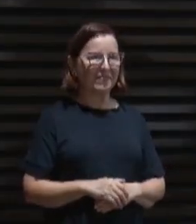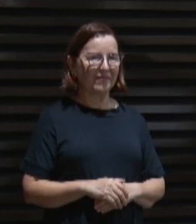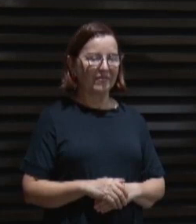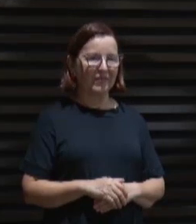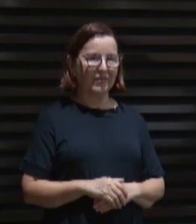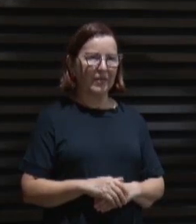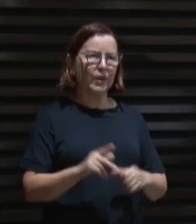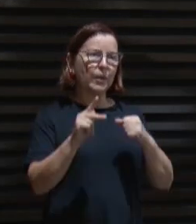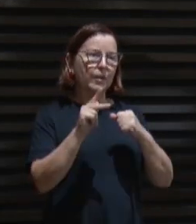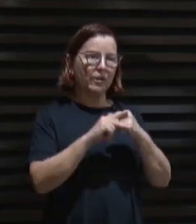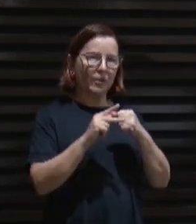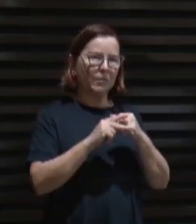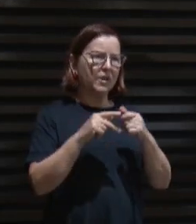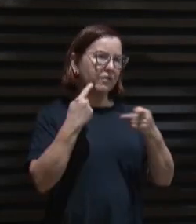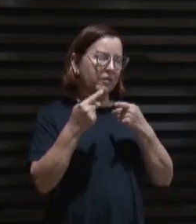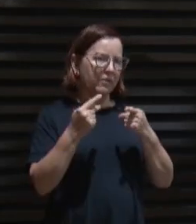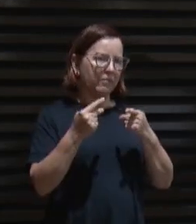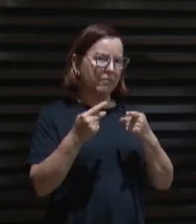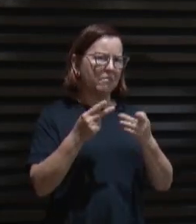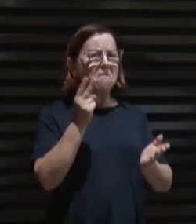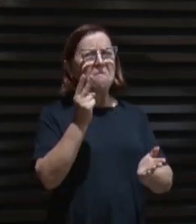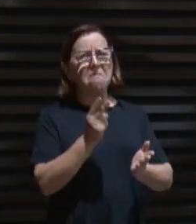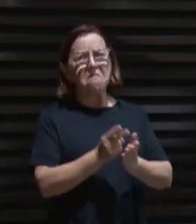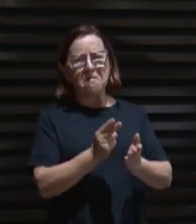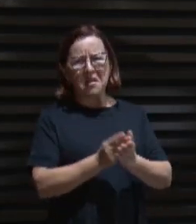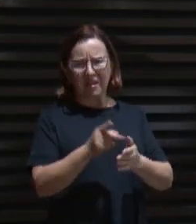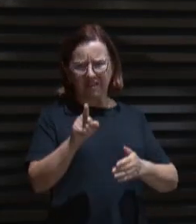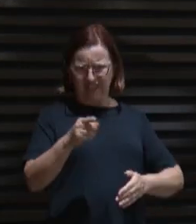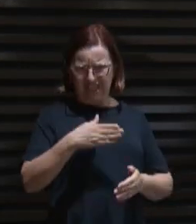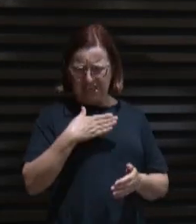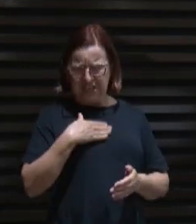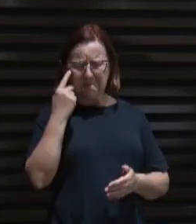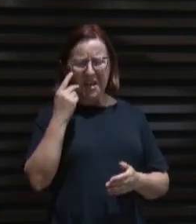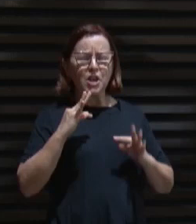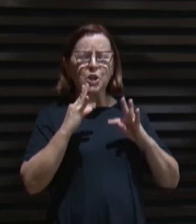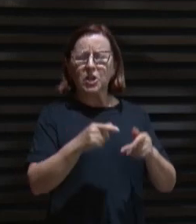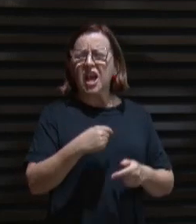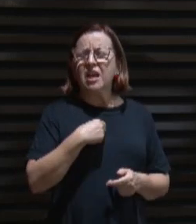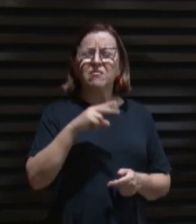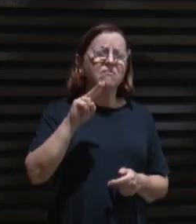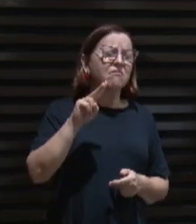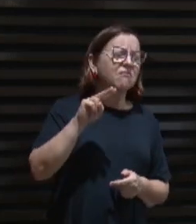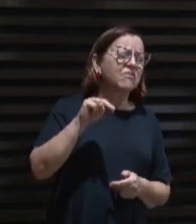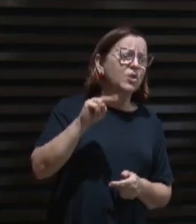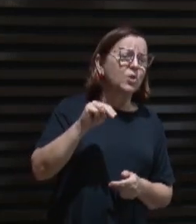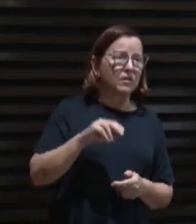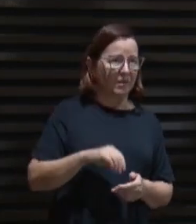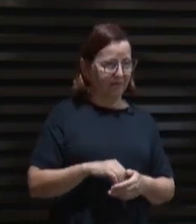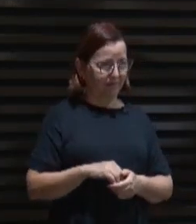Disse-lhe Pedro: ainda que venhas a ser um tropeço para todos, nunca o serás para